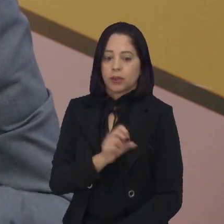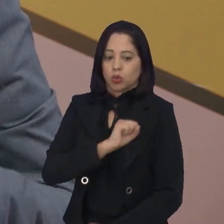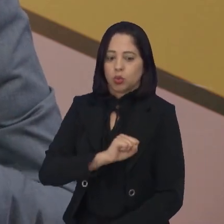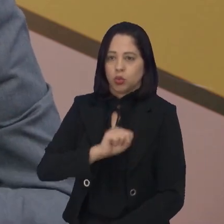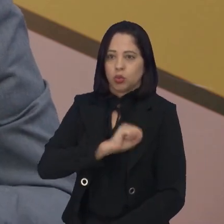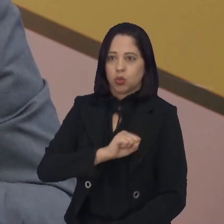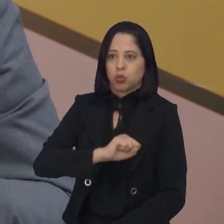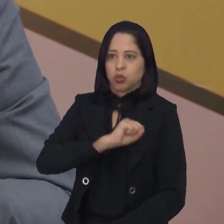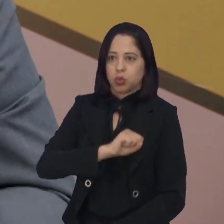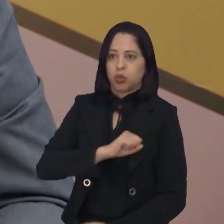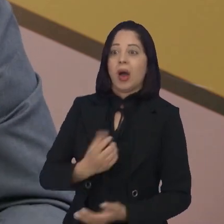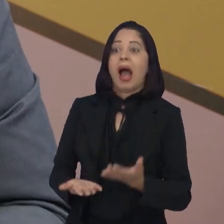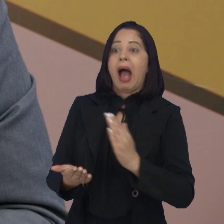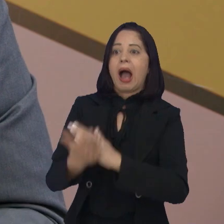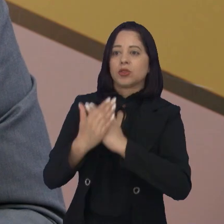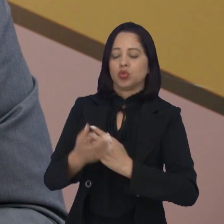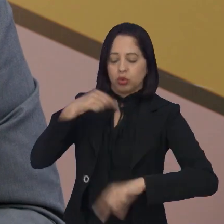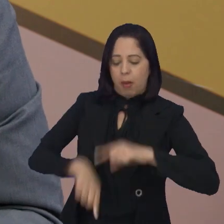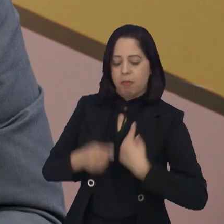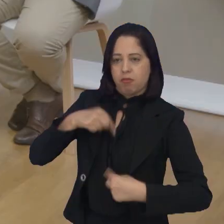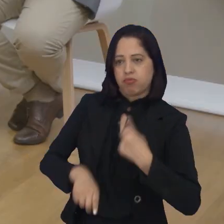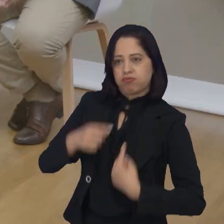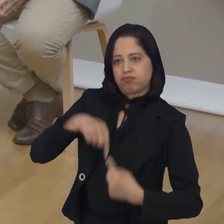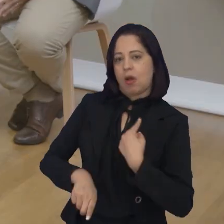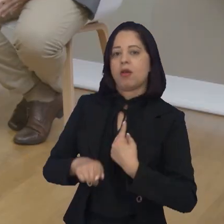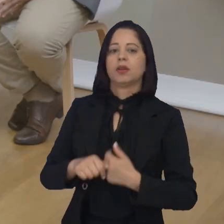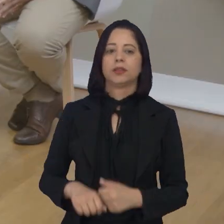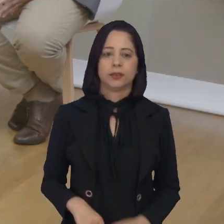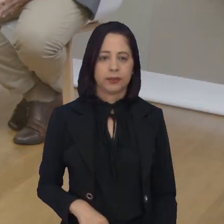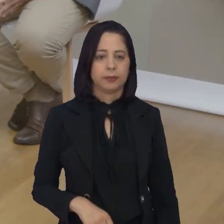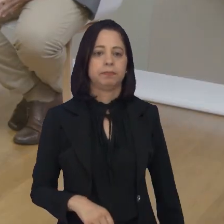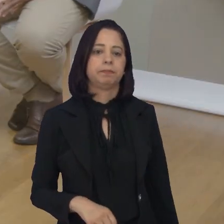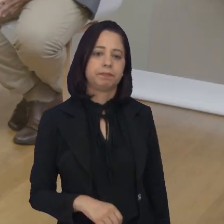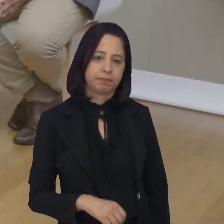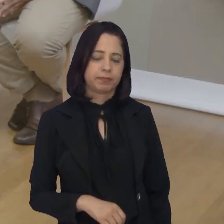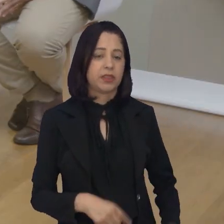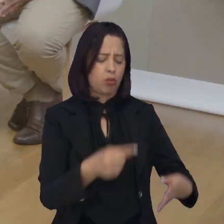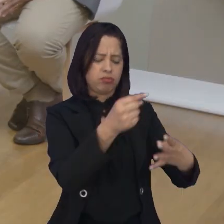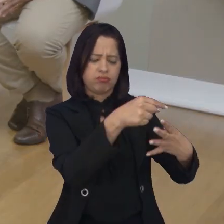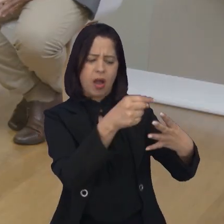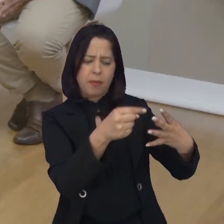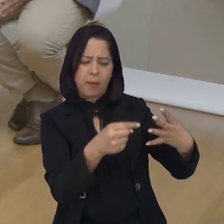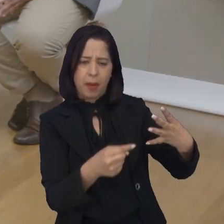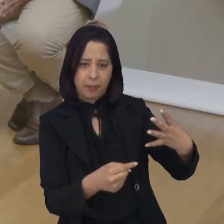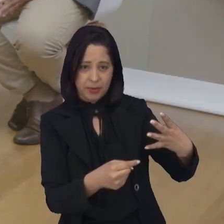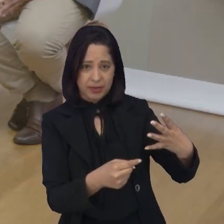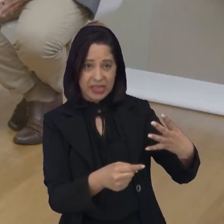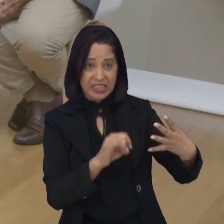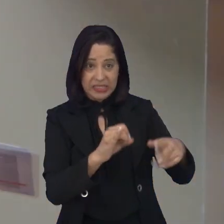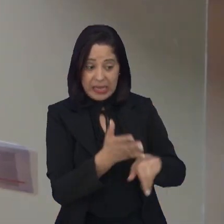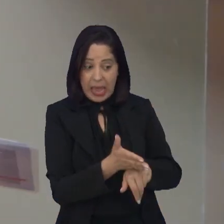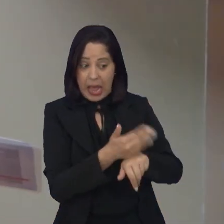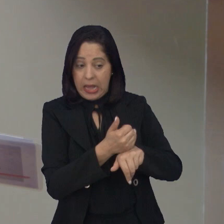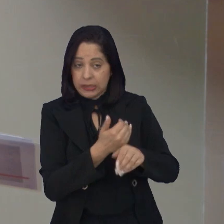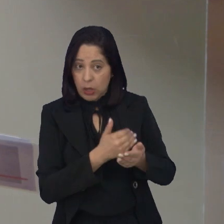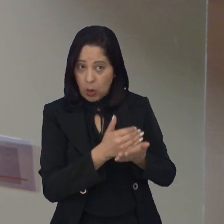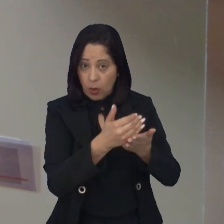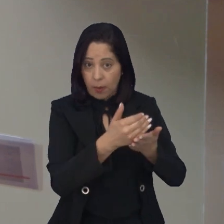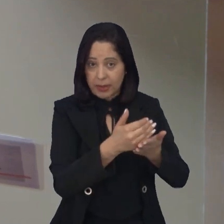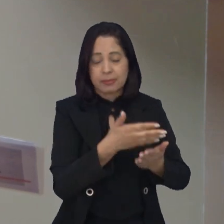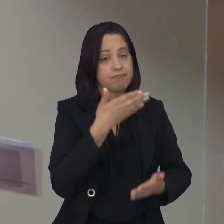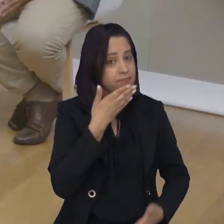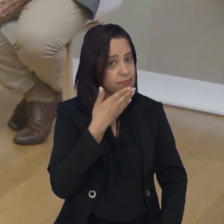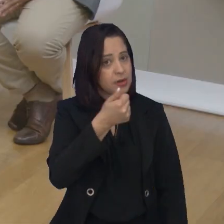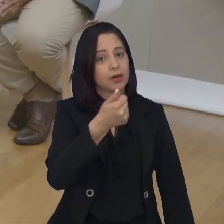cardíaca, pulmonar e o nosso condicionamento físico mesmo. Sim, e todas essas atividades, quanto mais cedo começar,